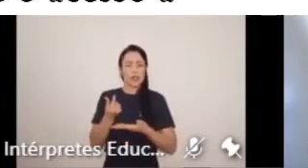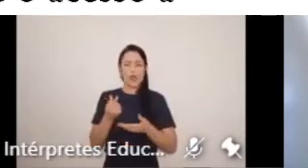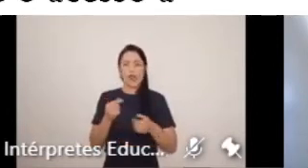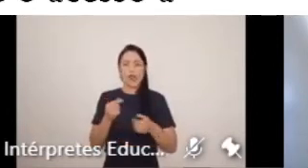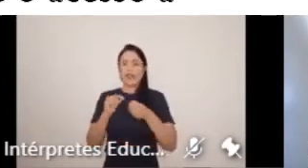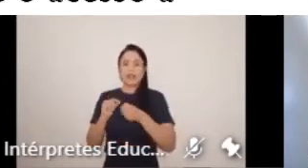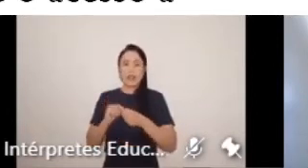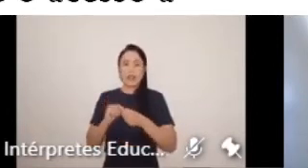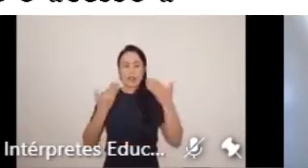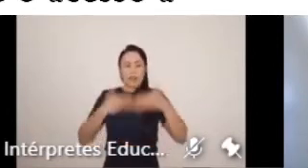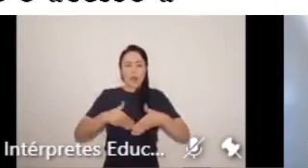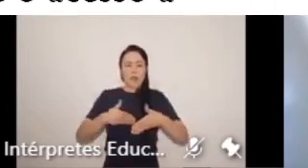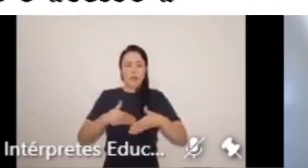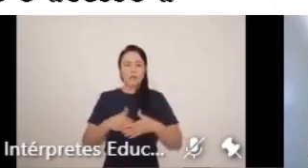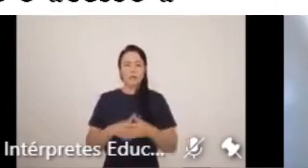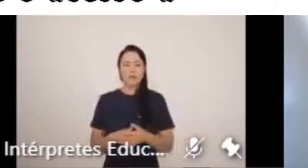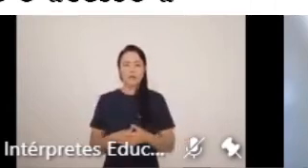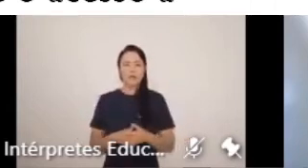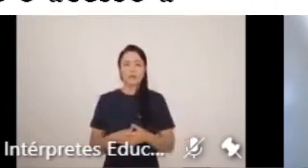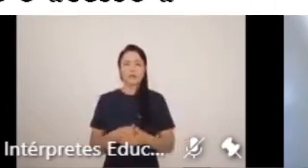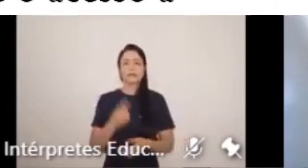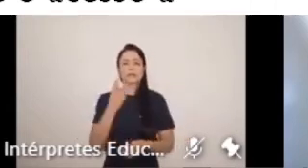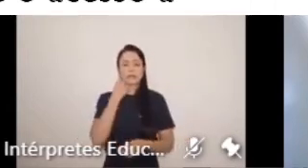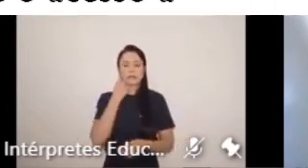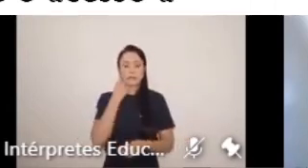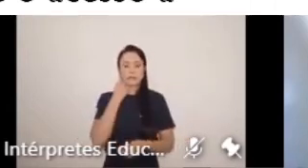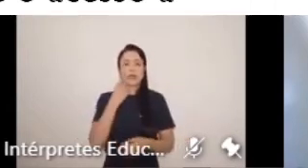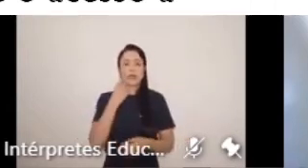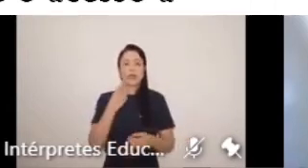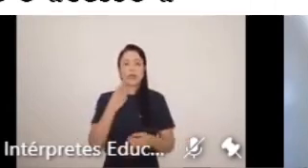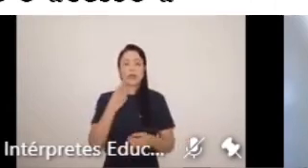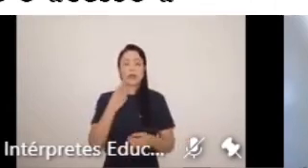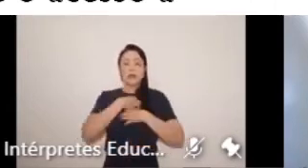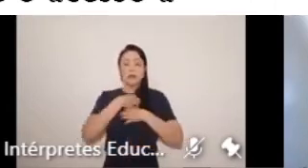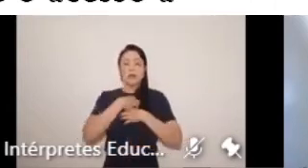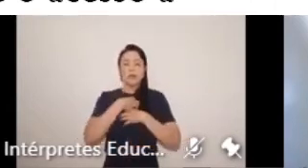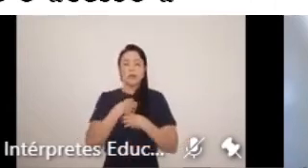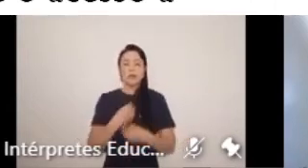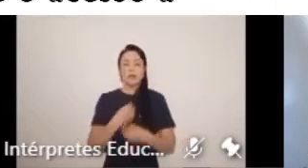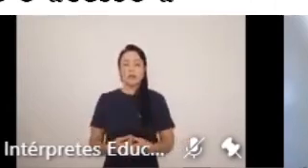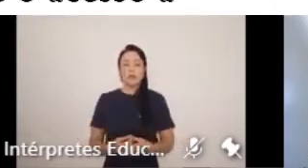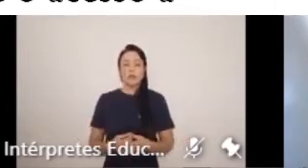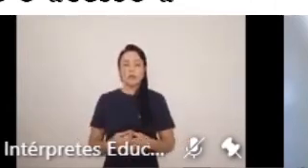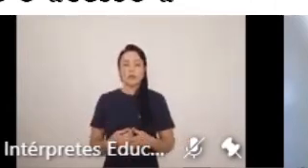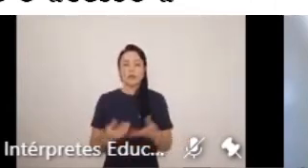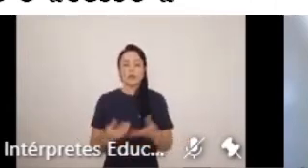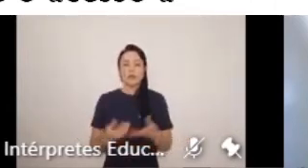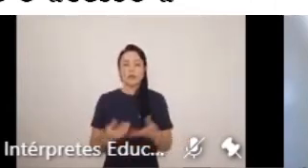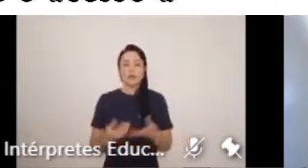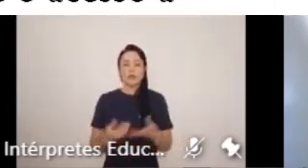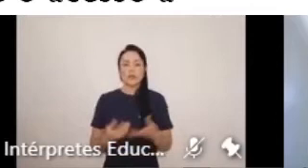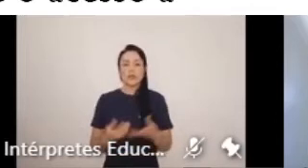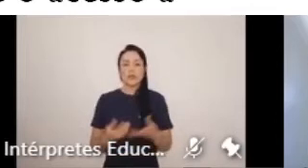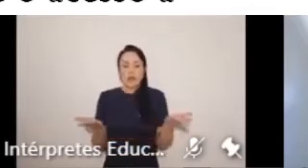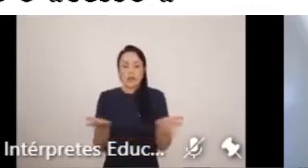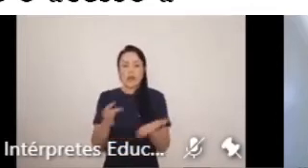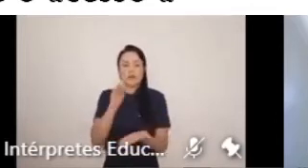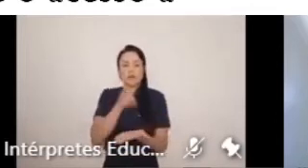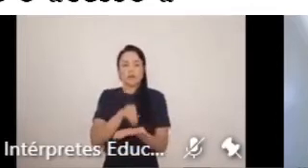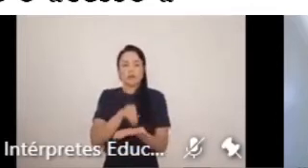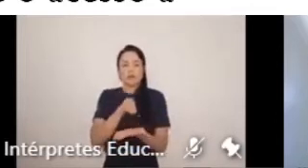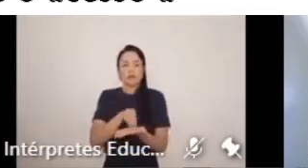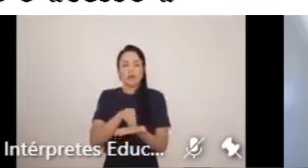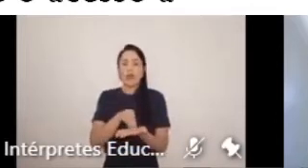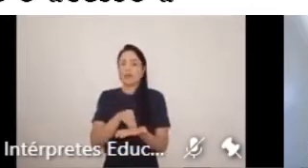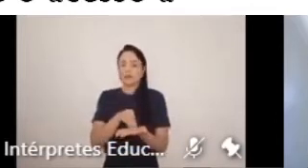no processo, mas também quando a gente reage a esse movimento de falta de